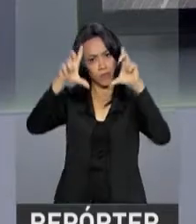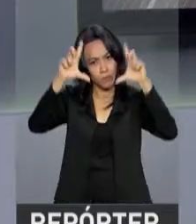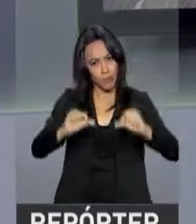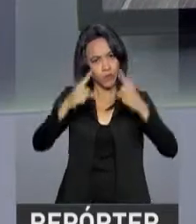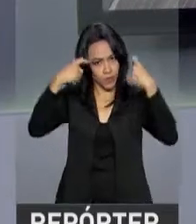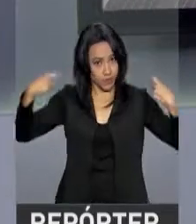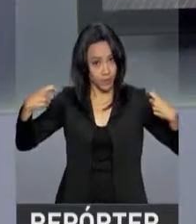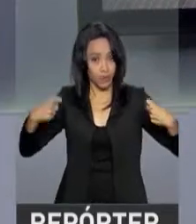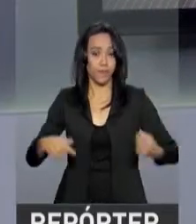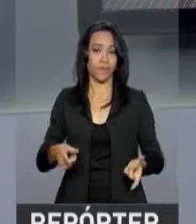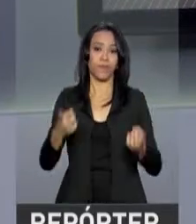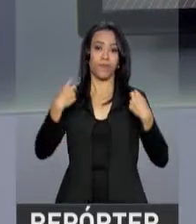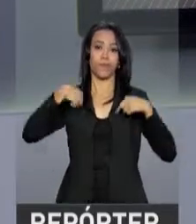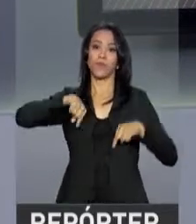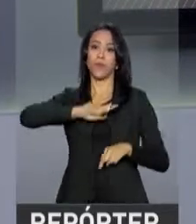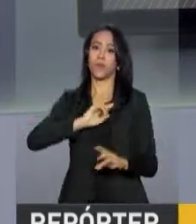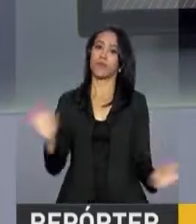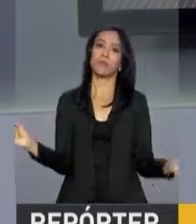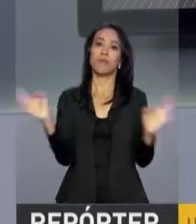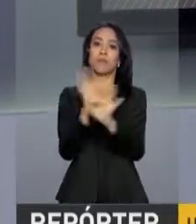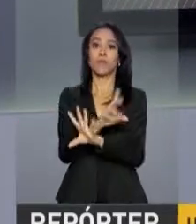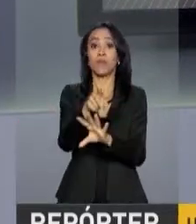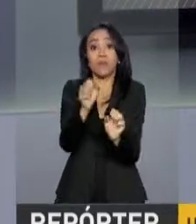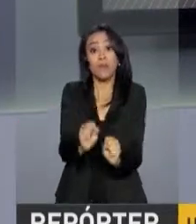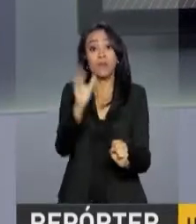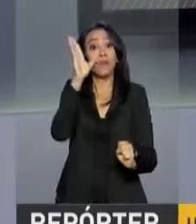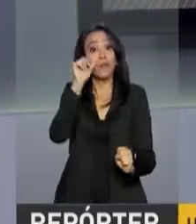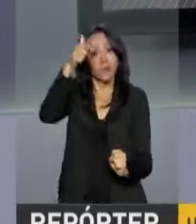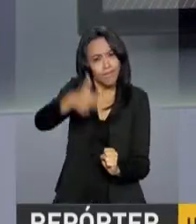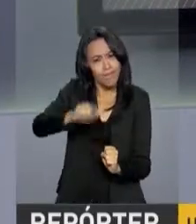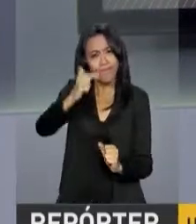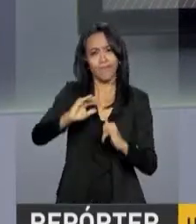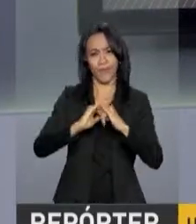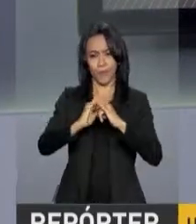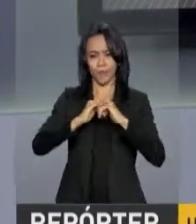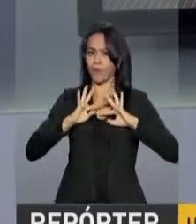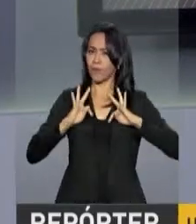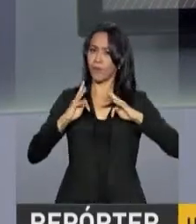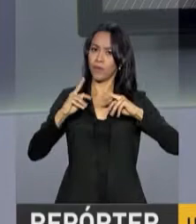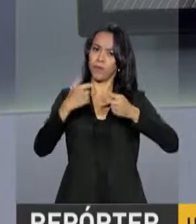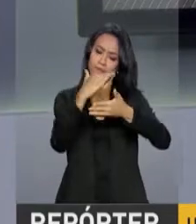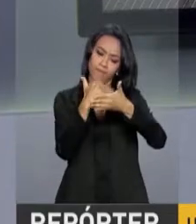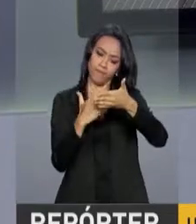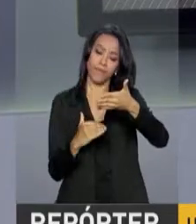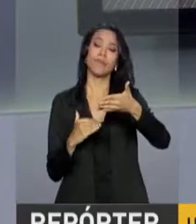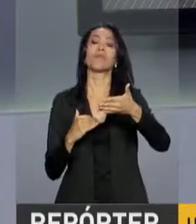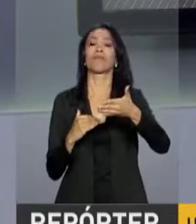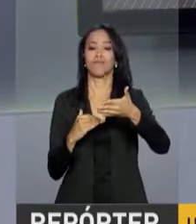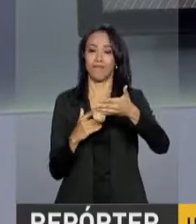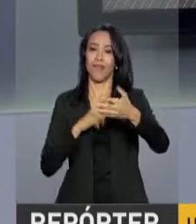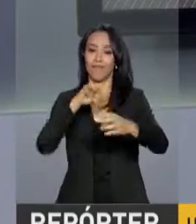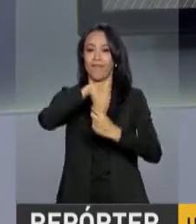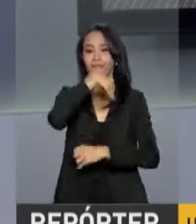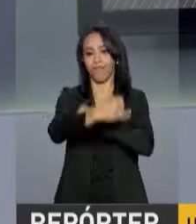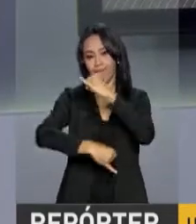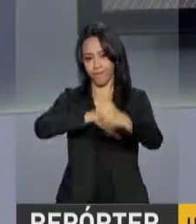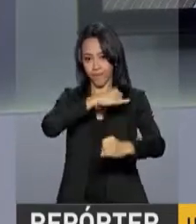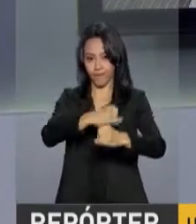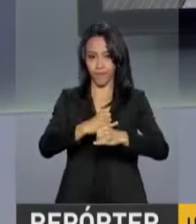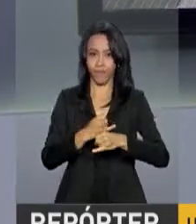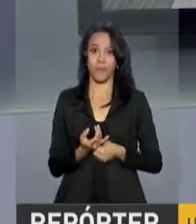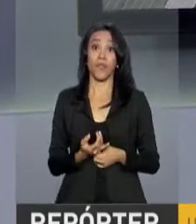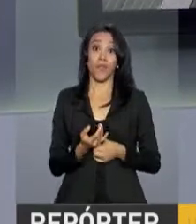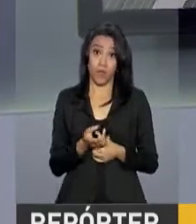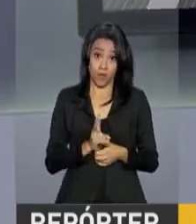nós ficamos por aqui você pode rever as reportagens no youtube e toda nossa programação também está na página da nbr na